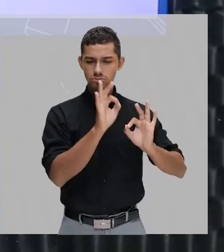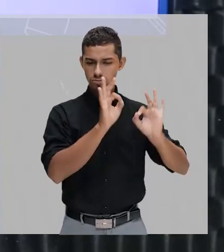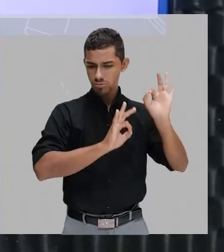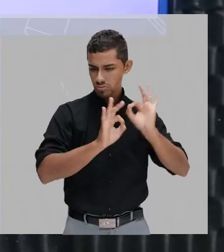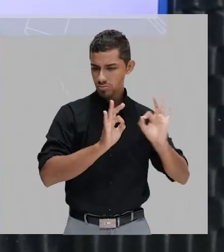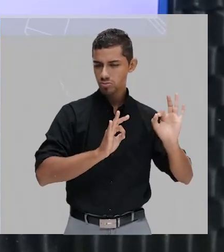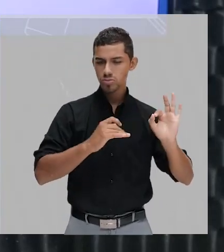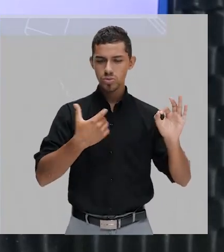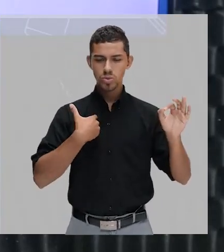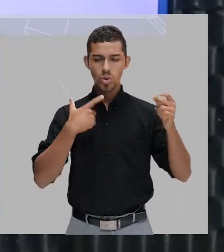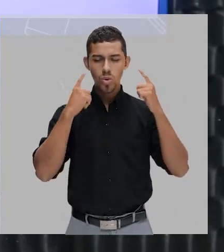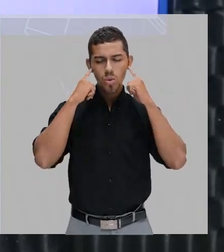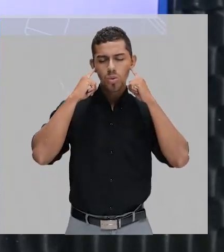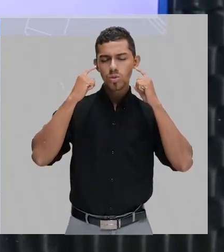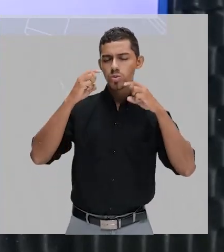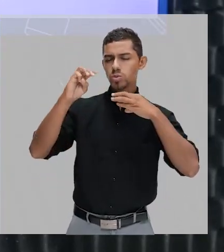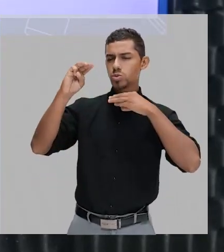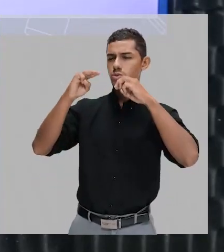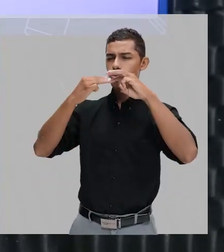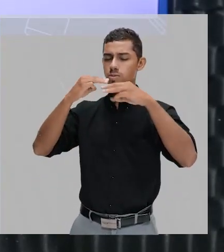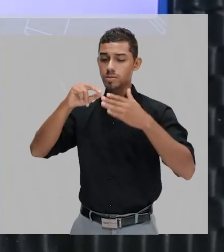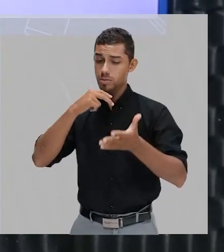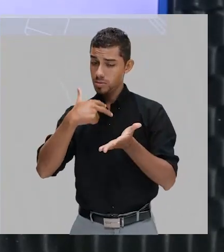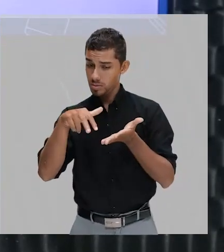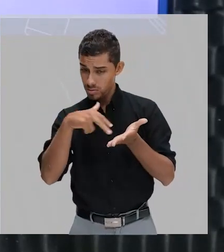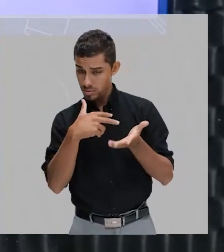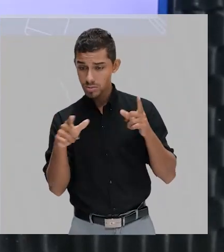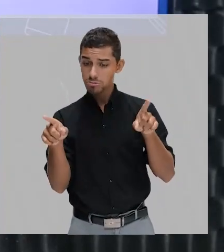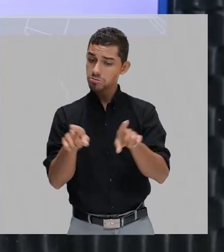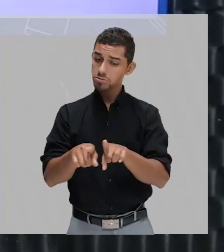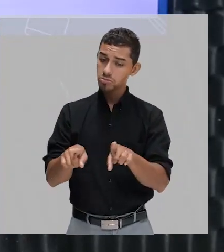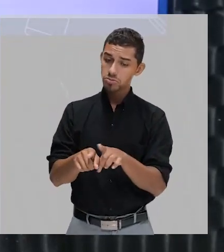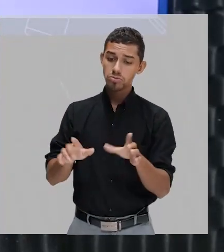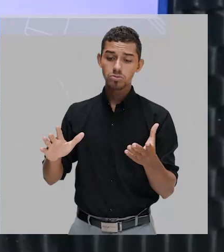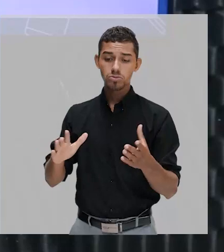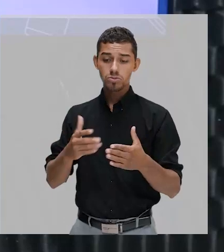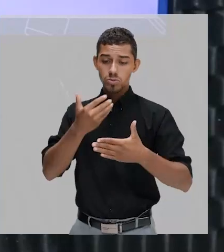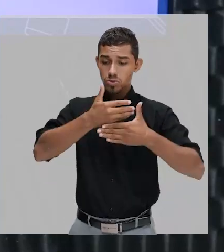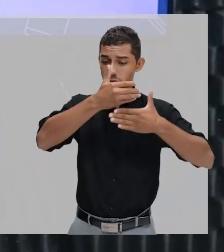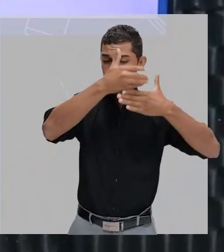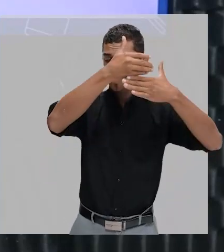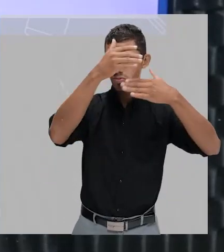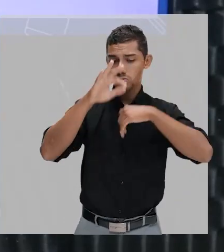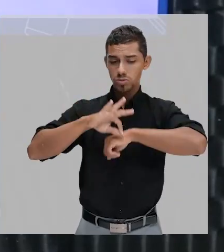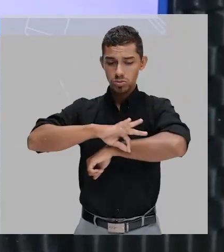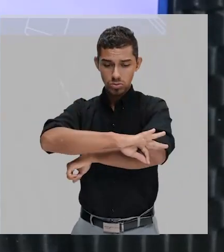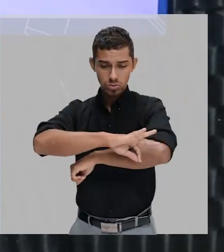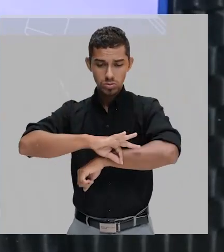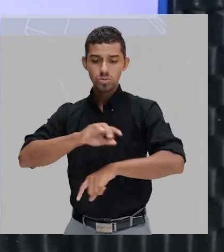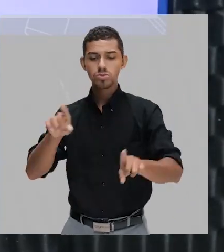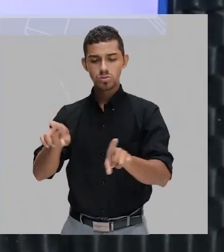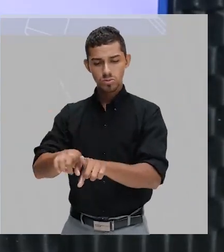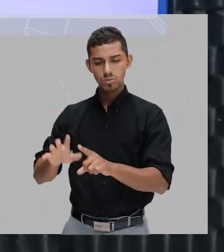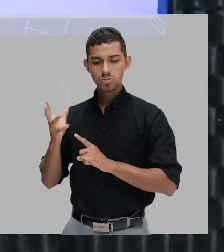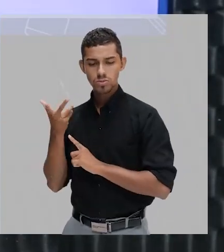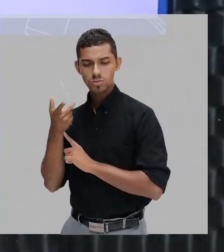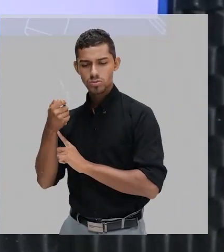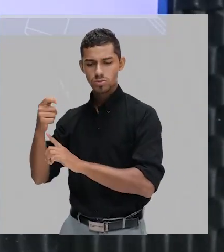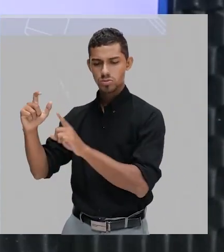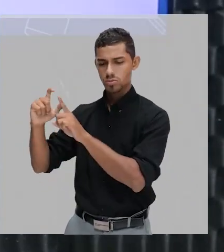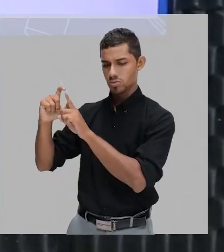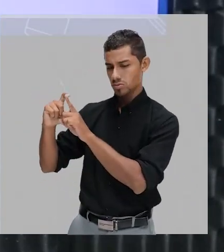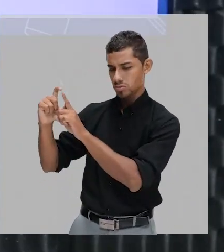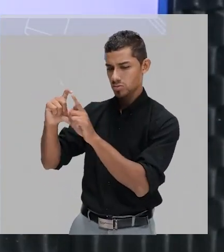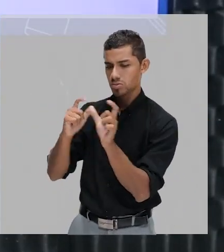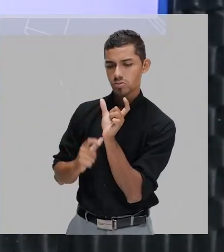sons e movimentos através da música e da dança, com as edificações através da arquitetura, temos também a arte com as palavras, que